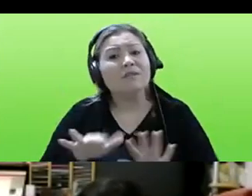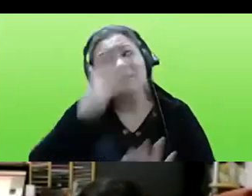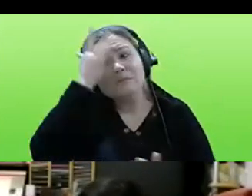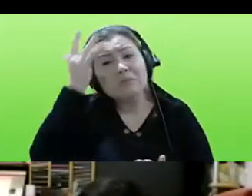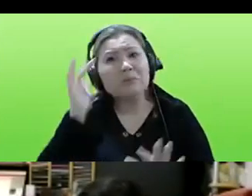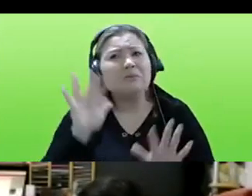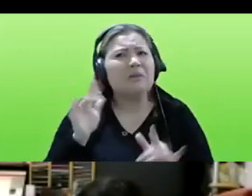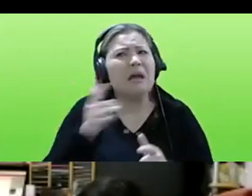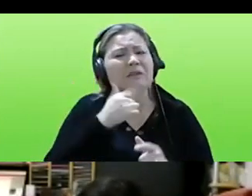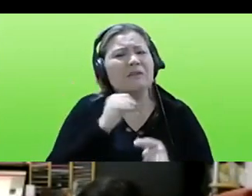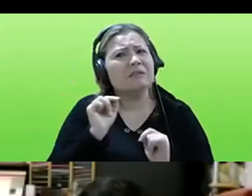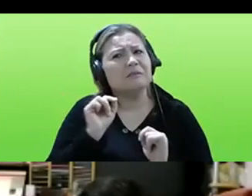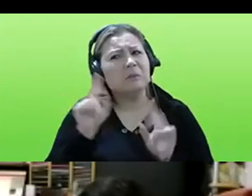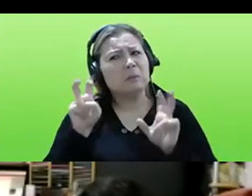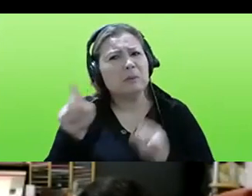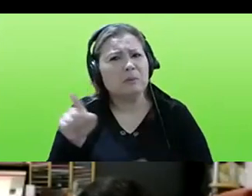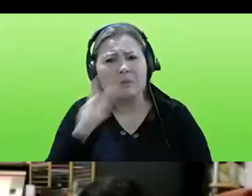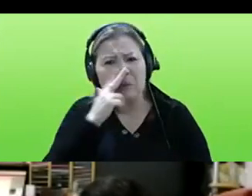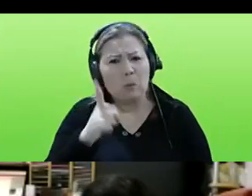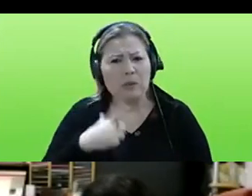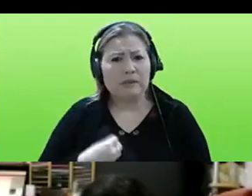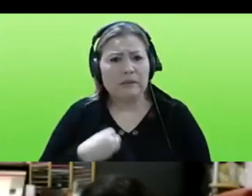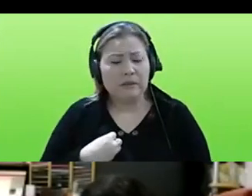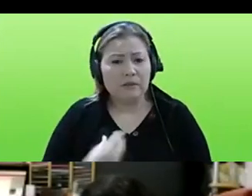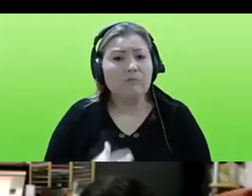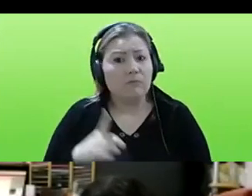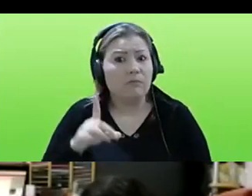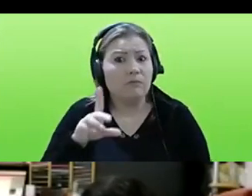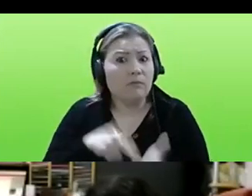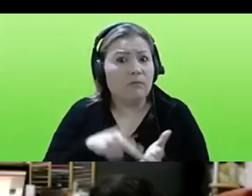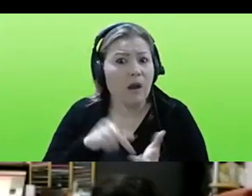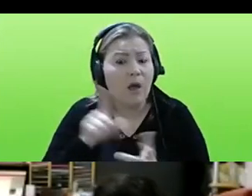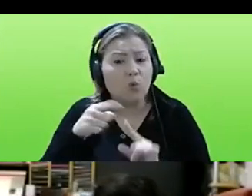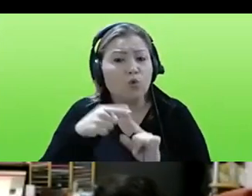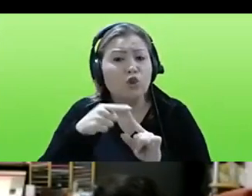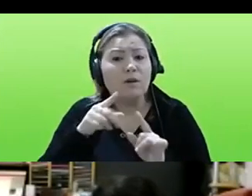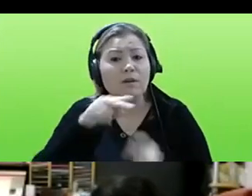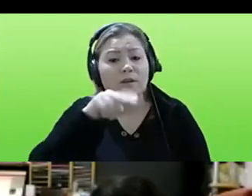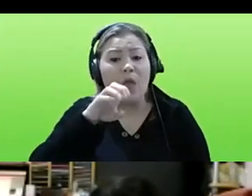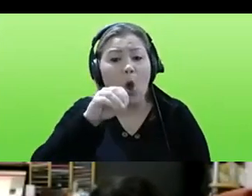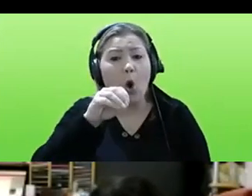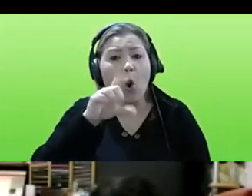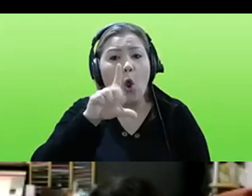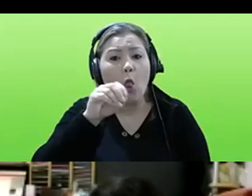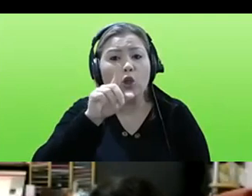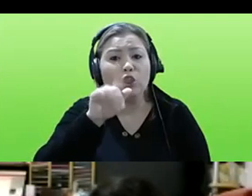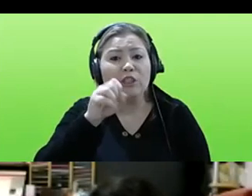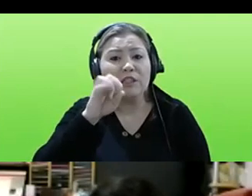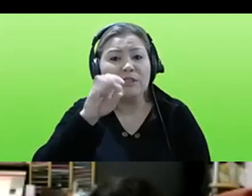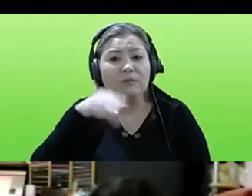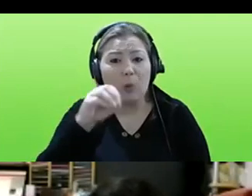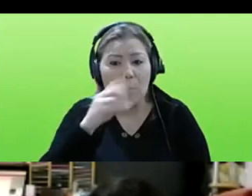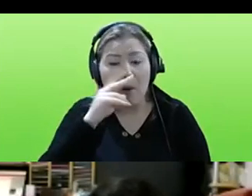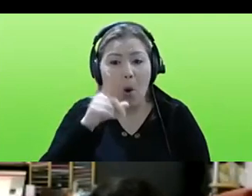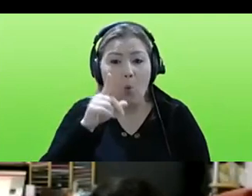ache que esse termo não existe. E é realmente um tipo de neologismo. Foi um termo